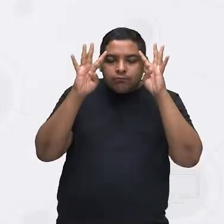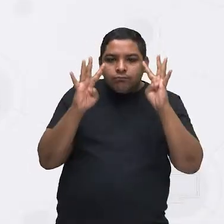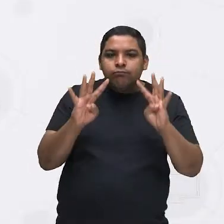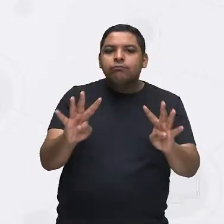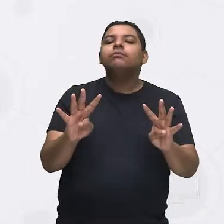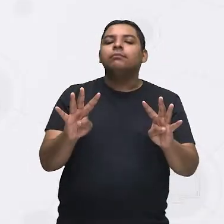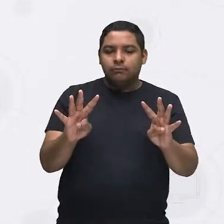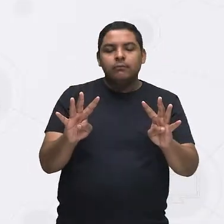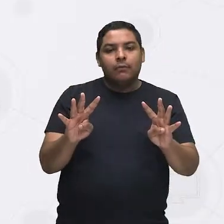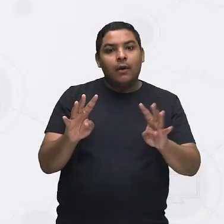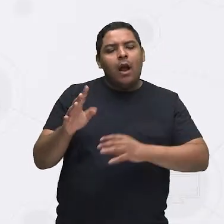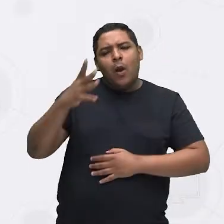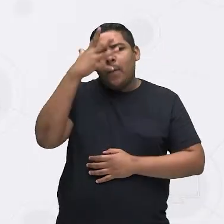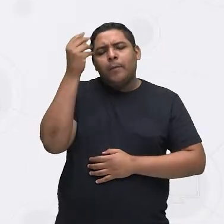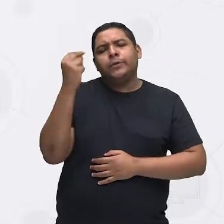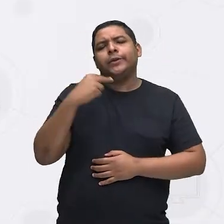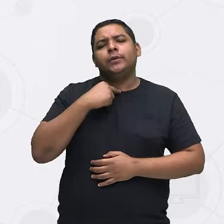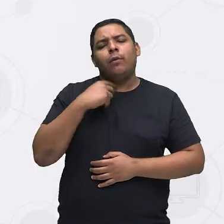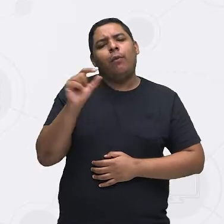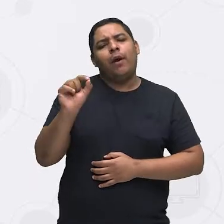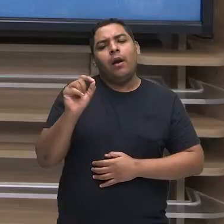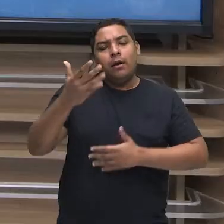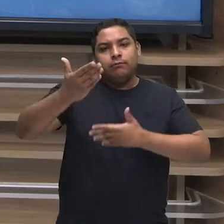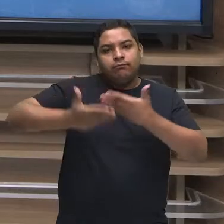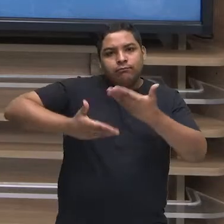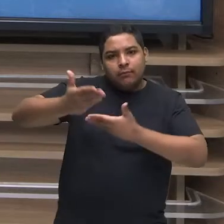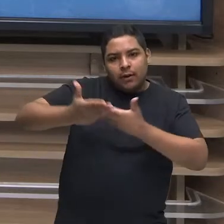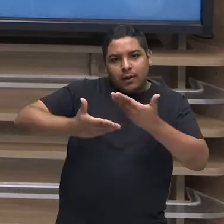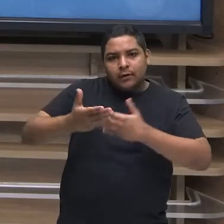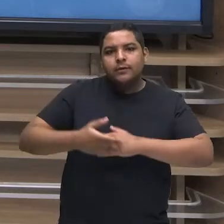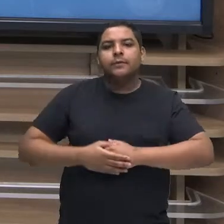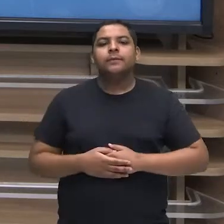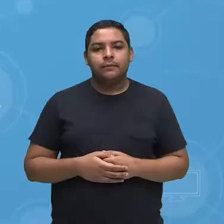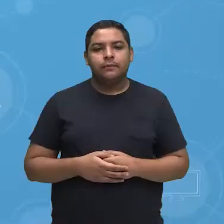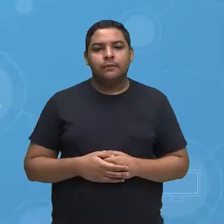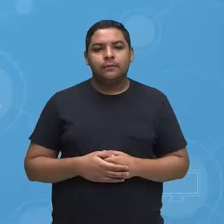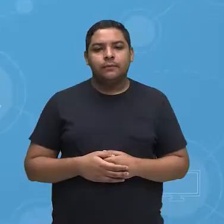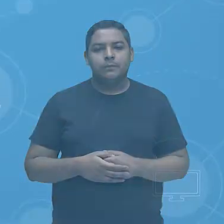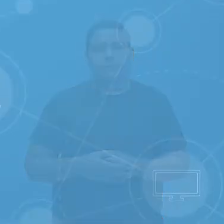de interagir conosco. Então, vamos ao Praticando da aula de hoje.